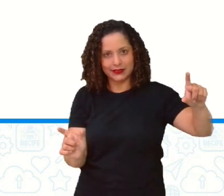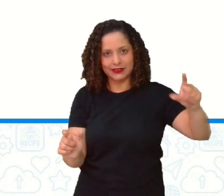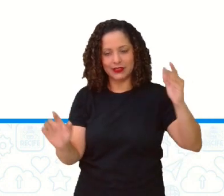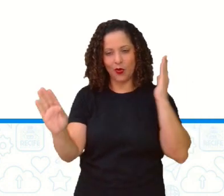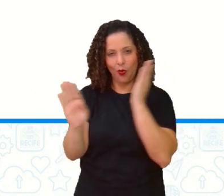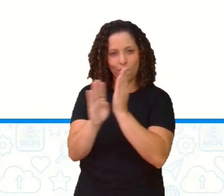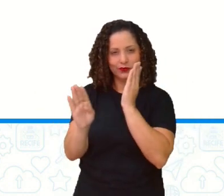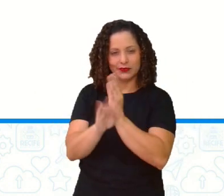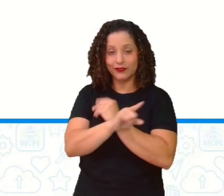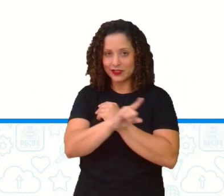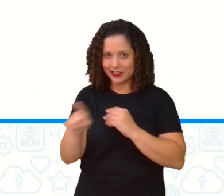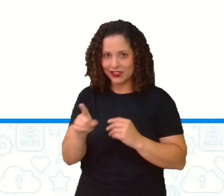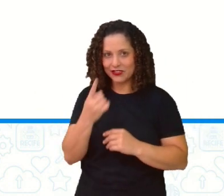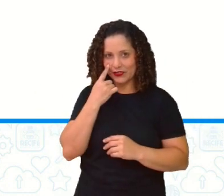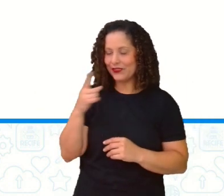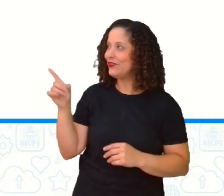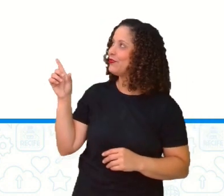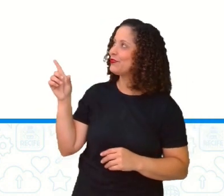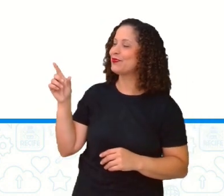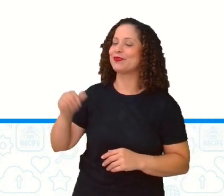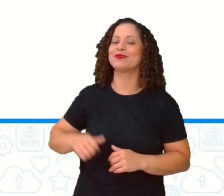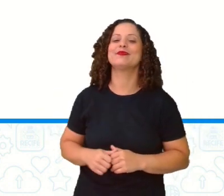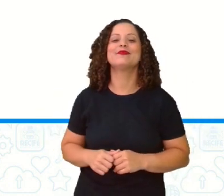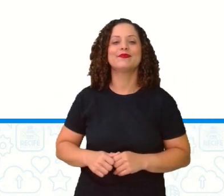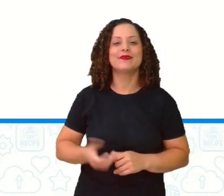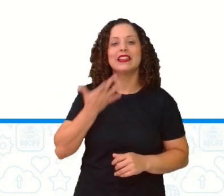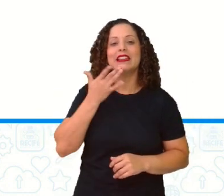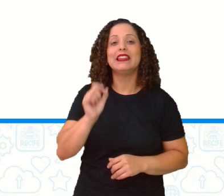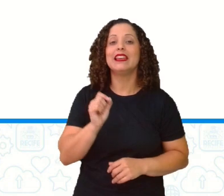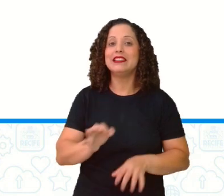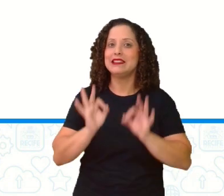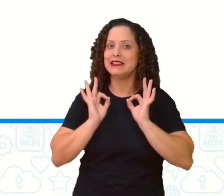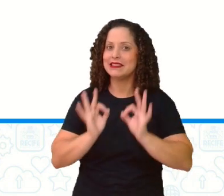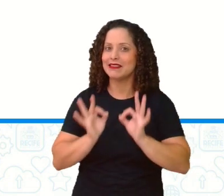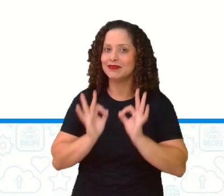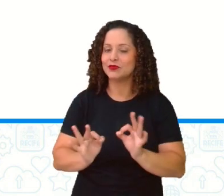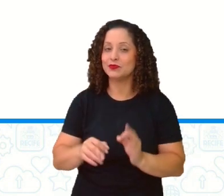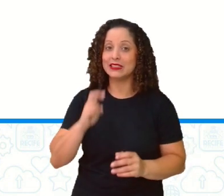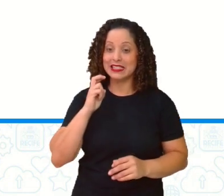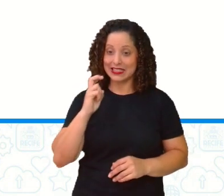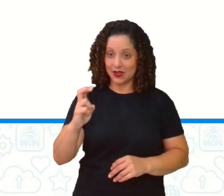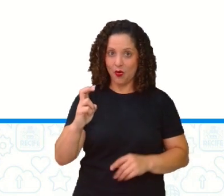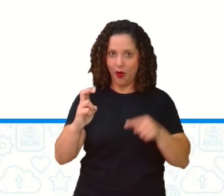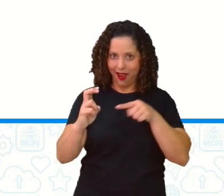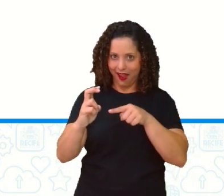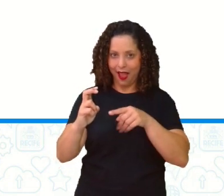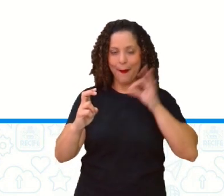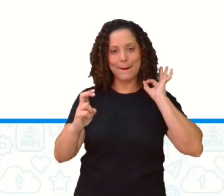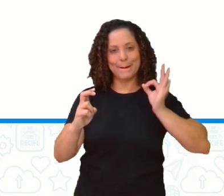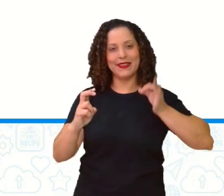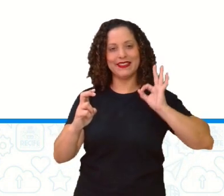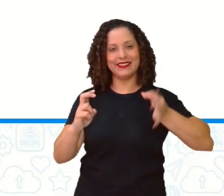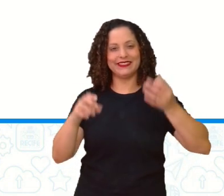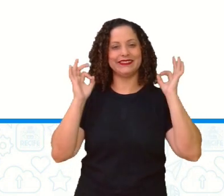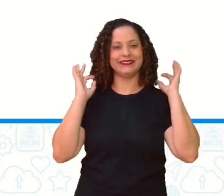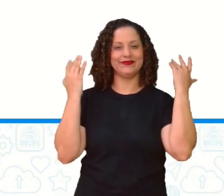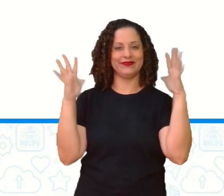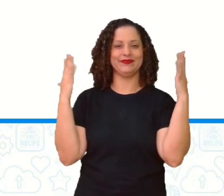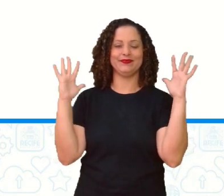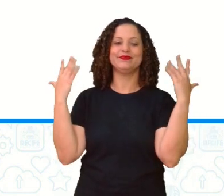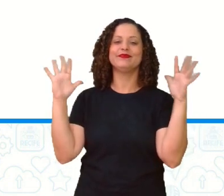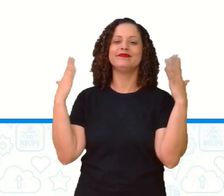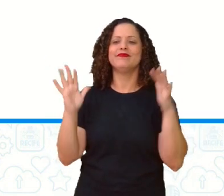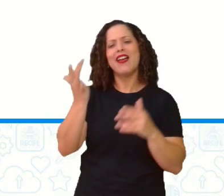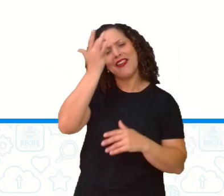Vocês chegaram aí já ao resultado? Quem respondeu 5? Parabéns, exatamente. É